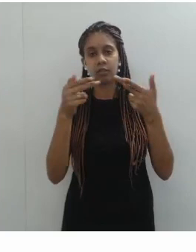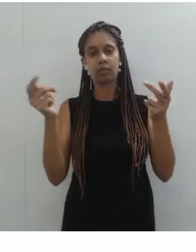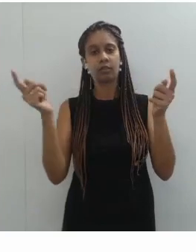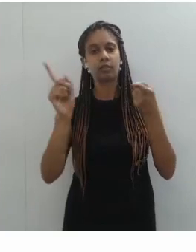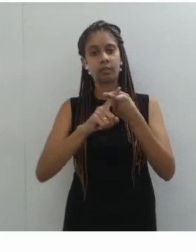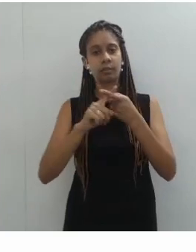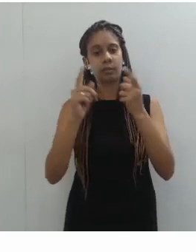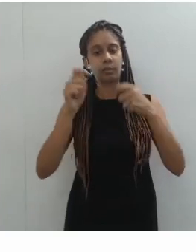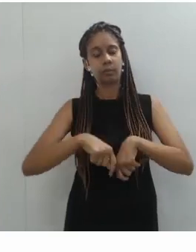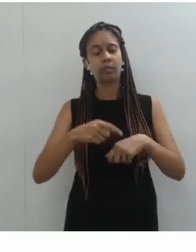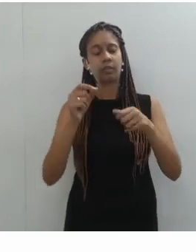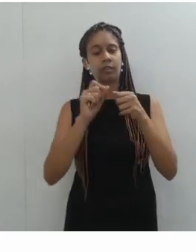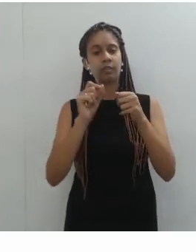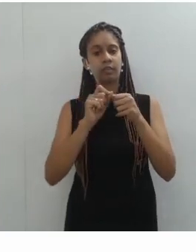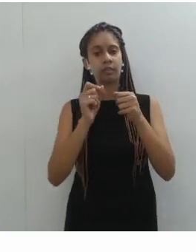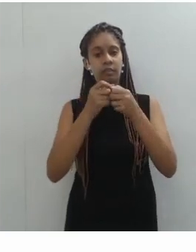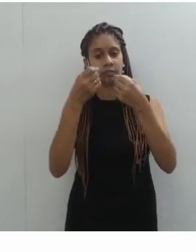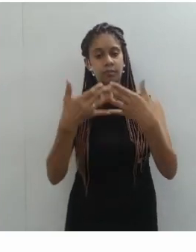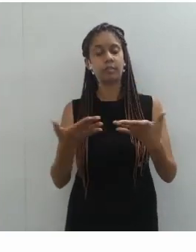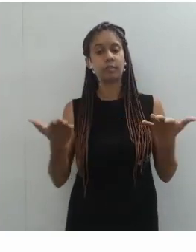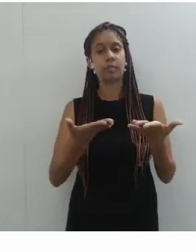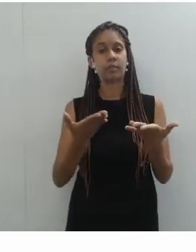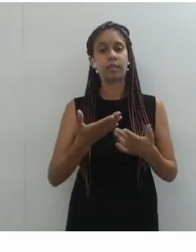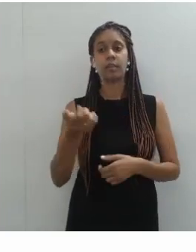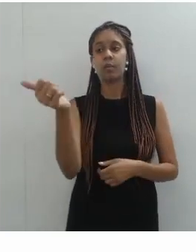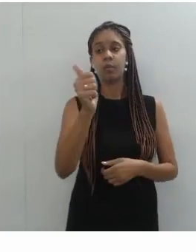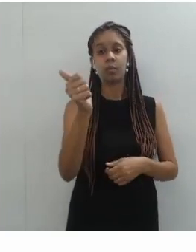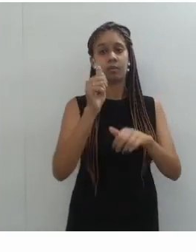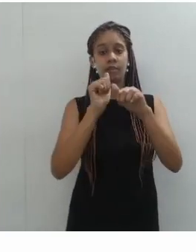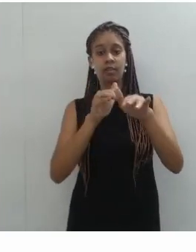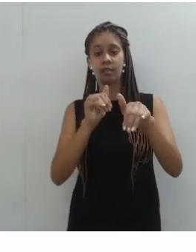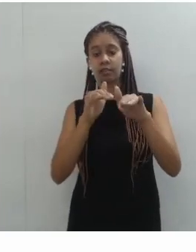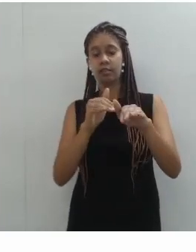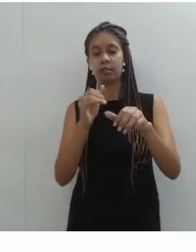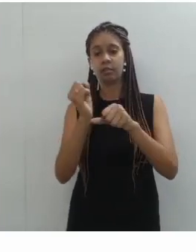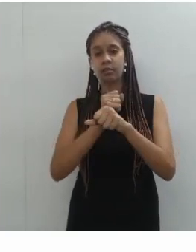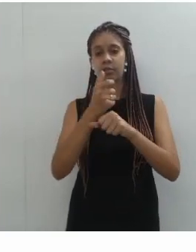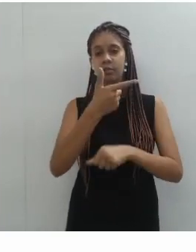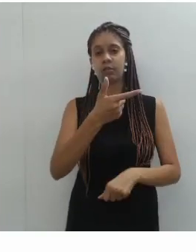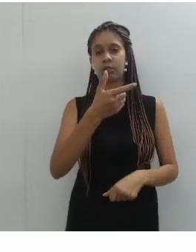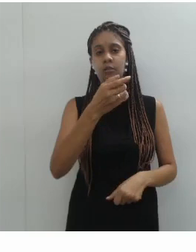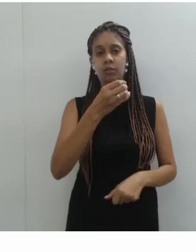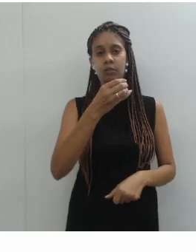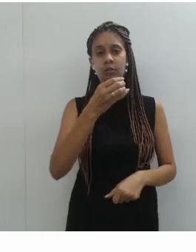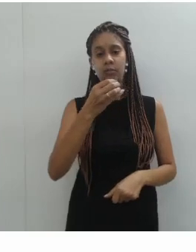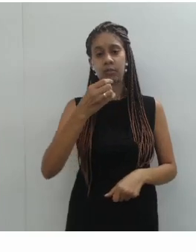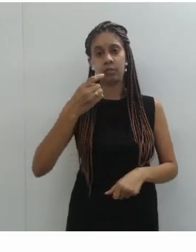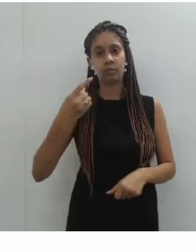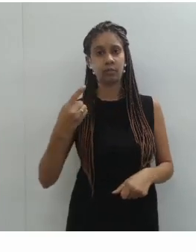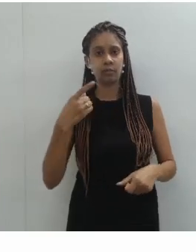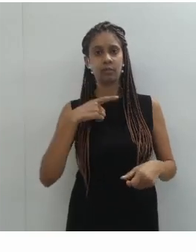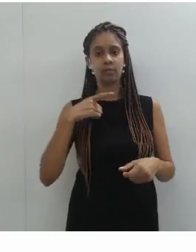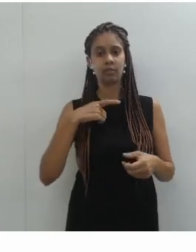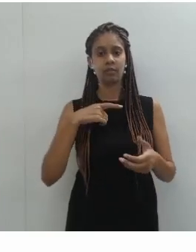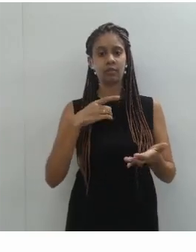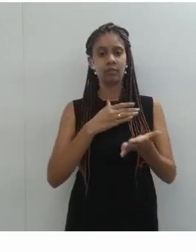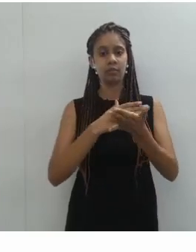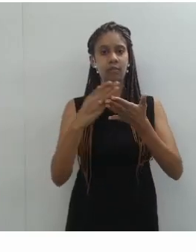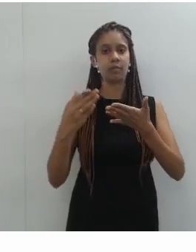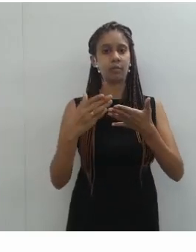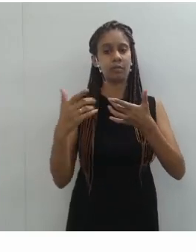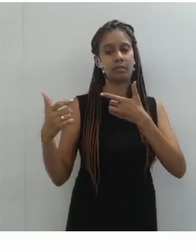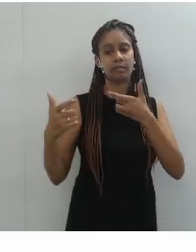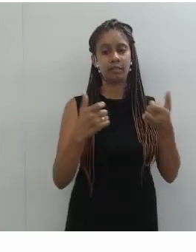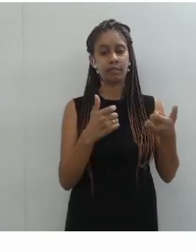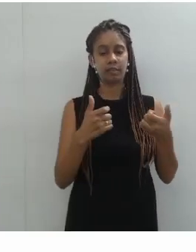setembro do ano de 2001, que dava início à Primeira Guerra do século XXI e a política de guerra ao